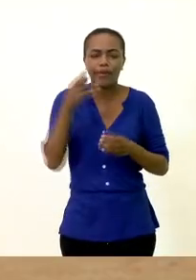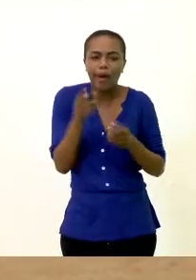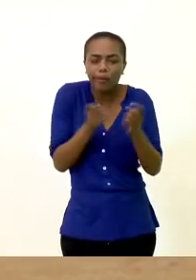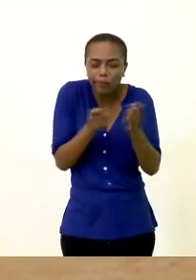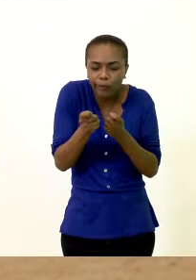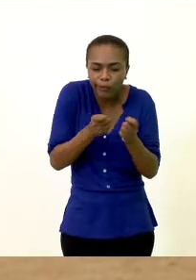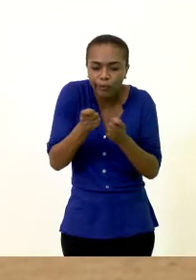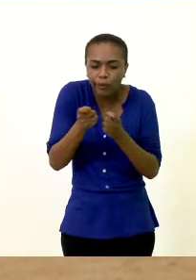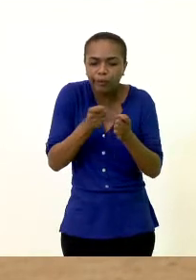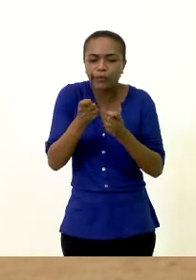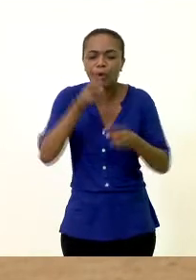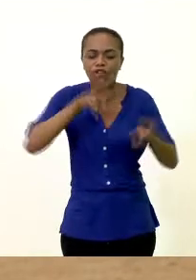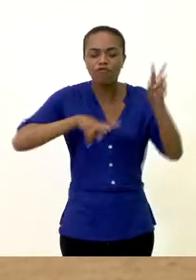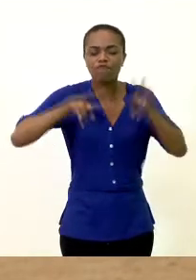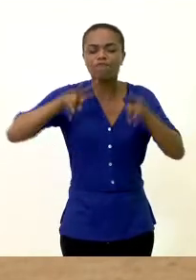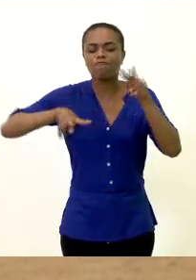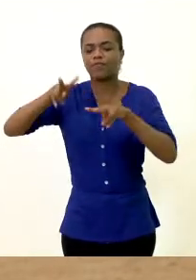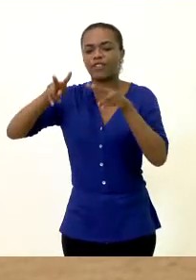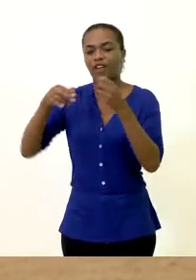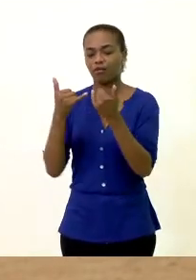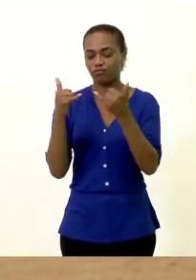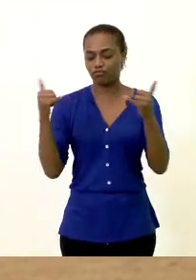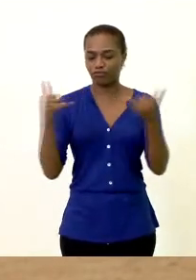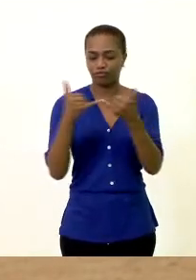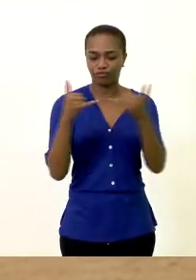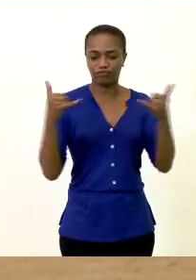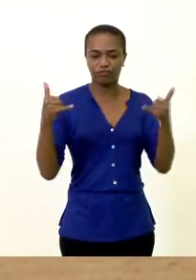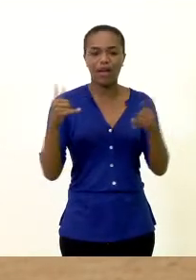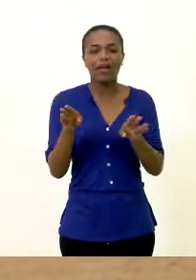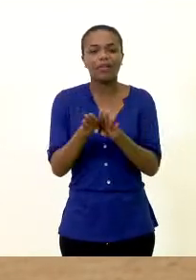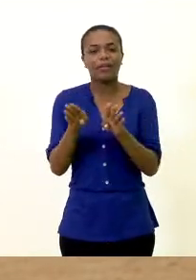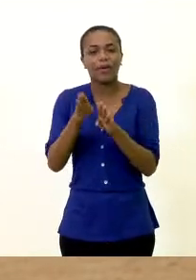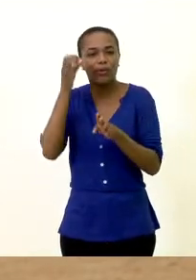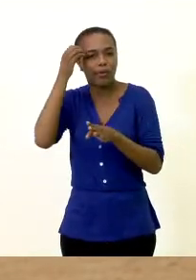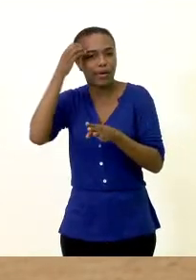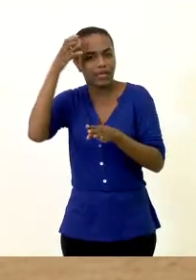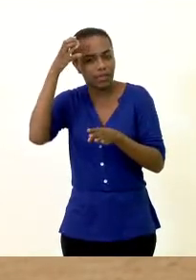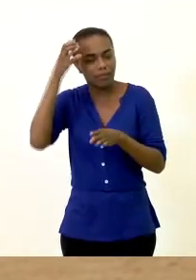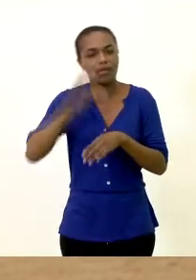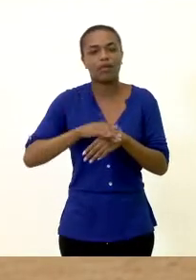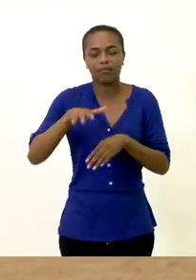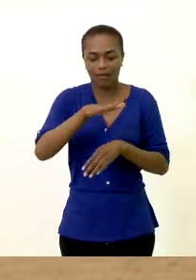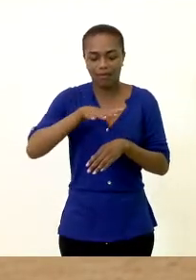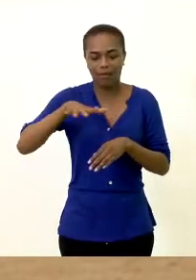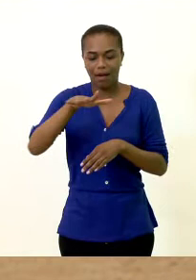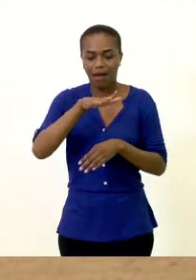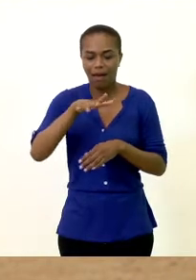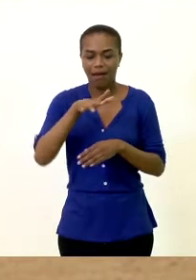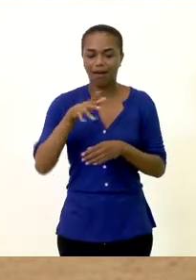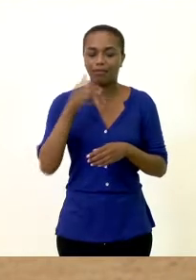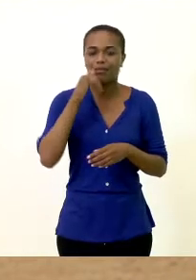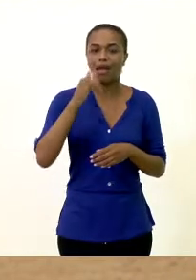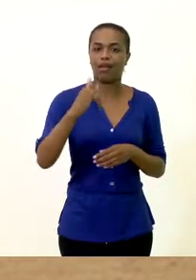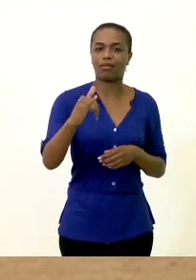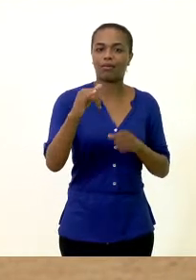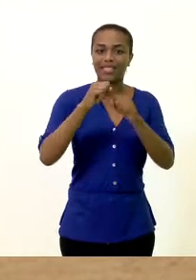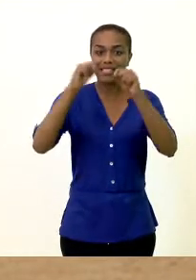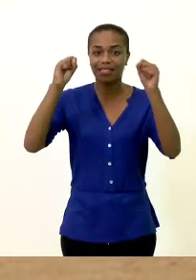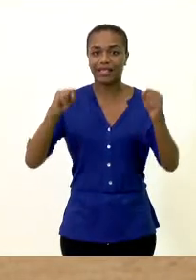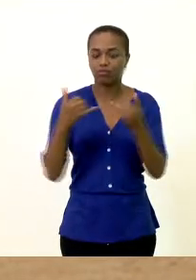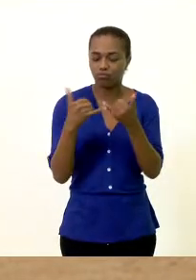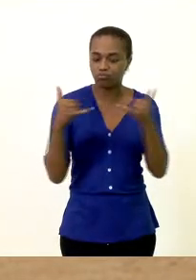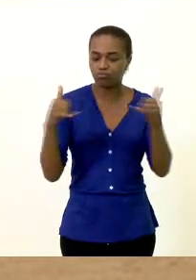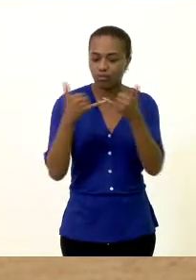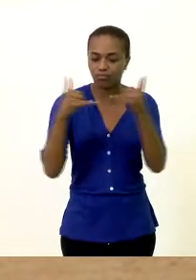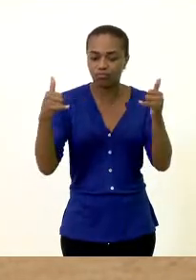e supervisão de sistemas elétricos, aplicando os conhecimentos adquiridos nas áreas de eletrônica, sistemas de